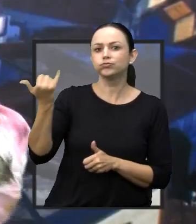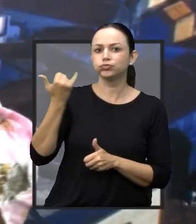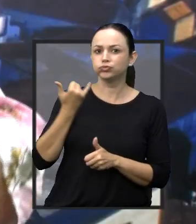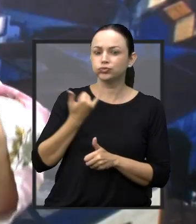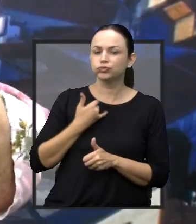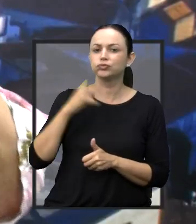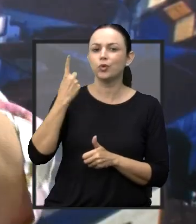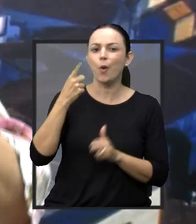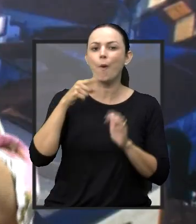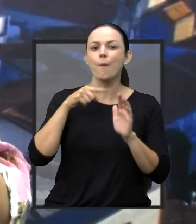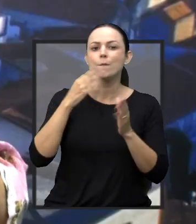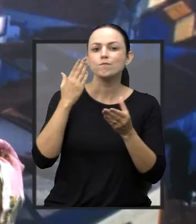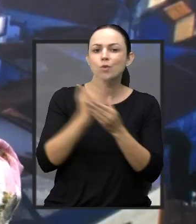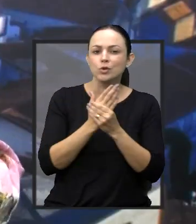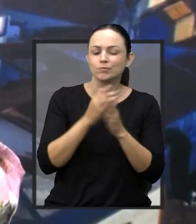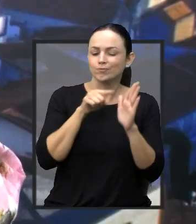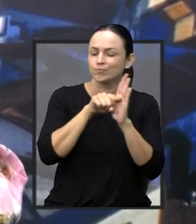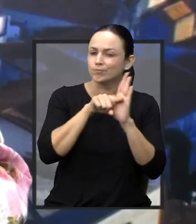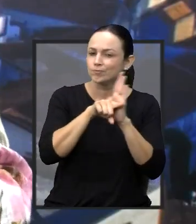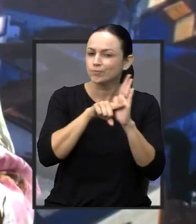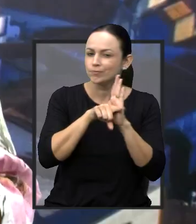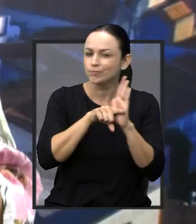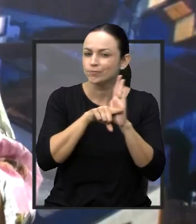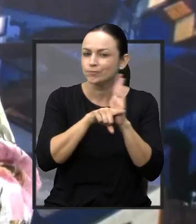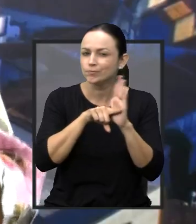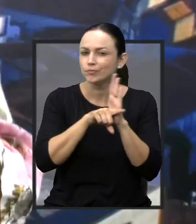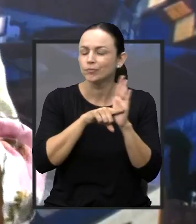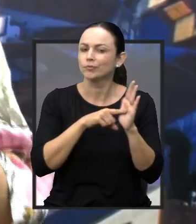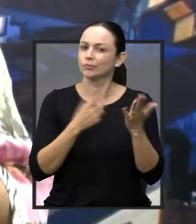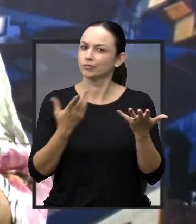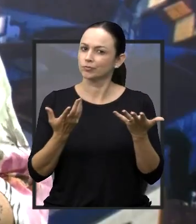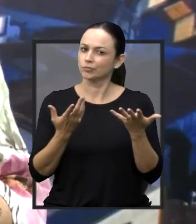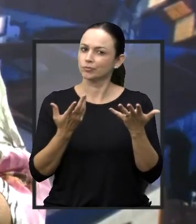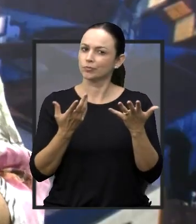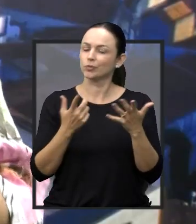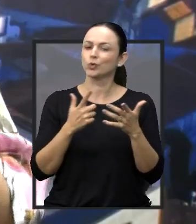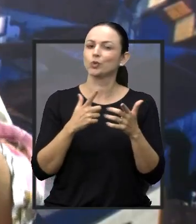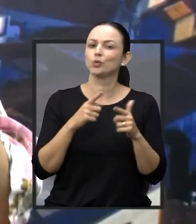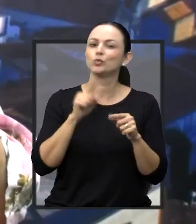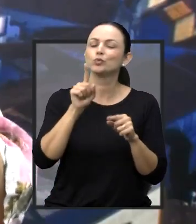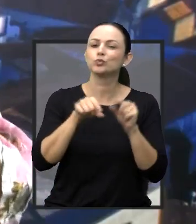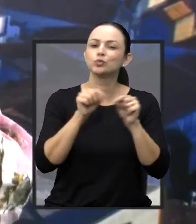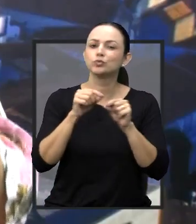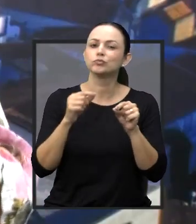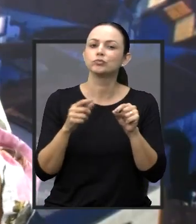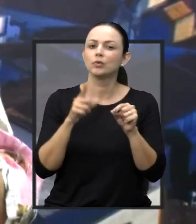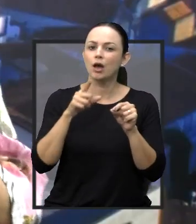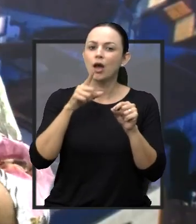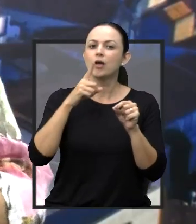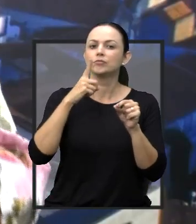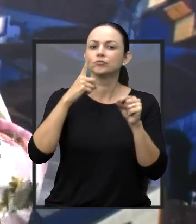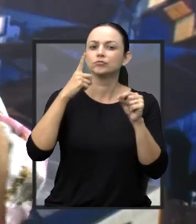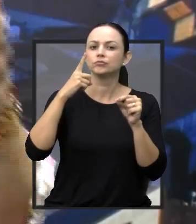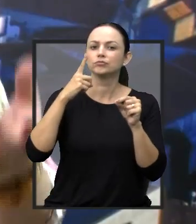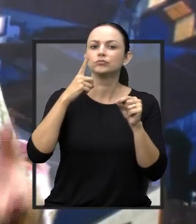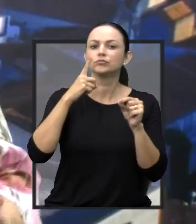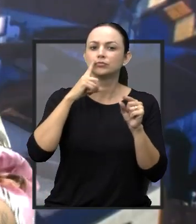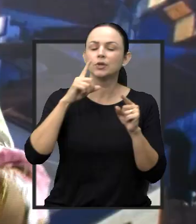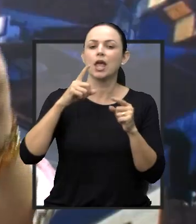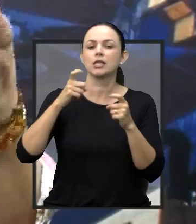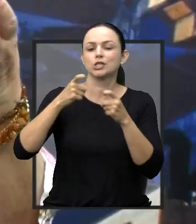um processo, uma investigação muito contundente de violência sexual,